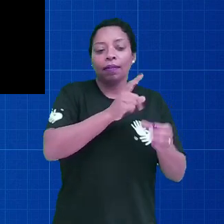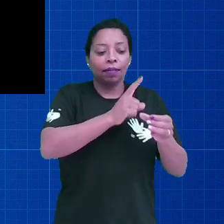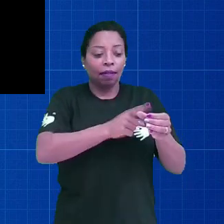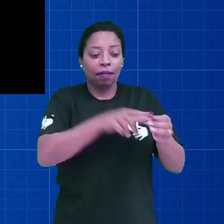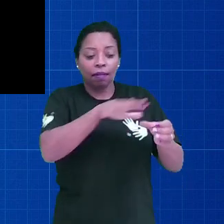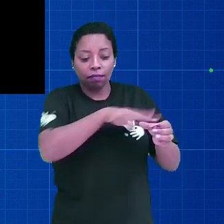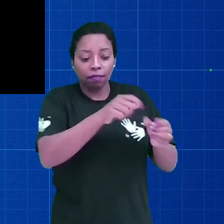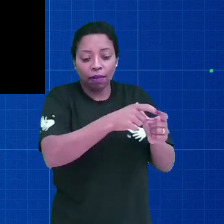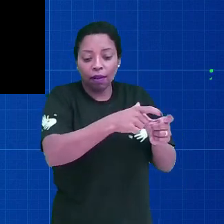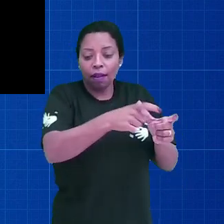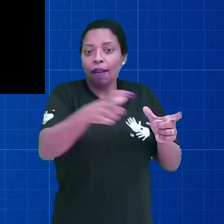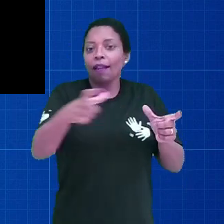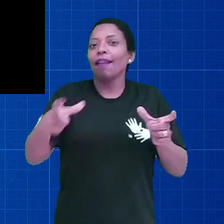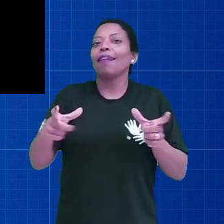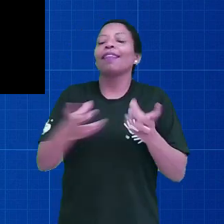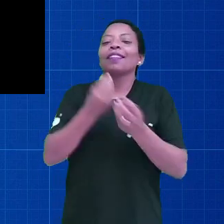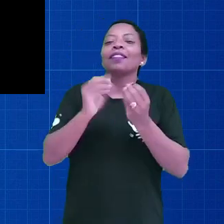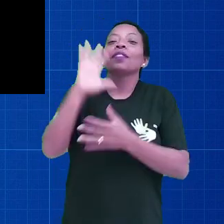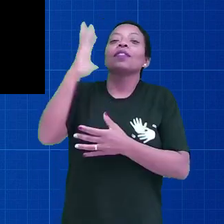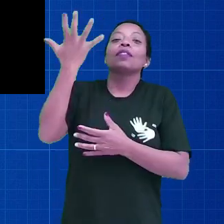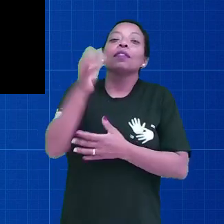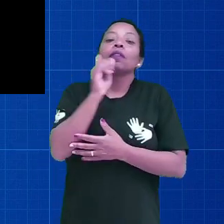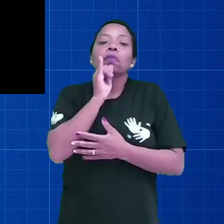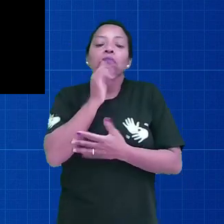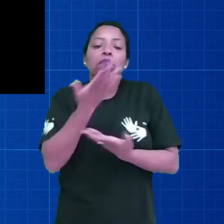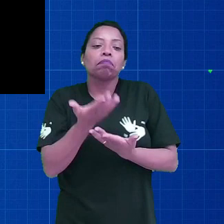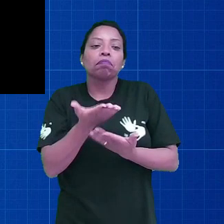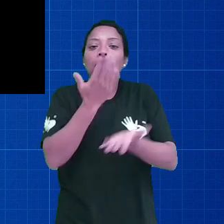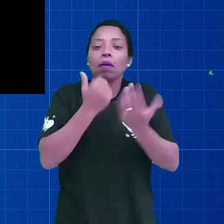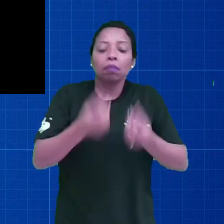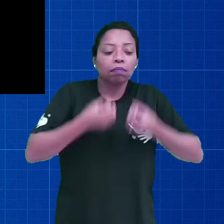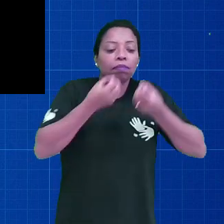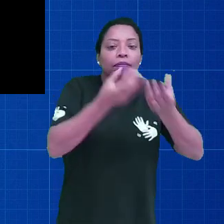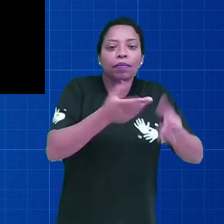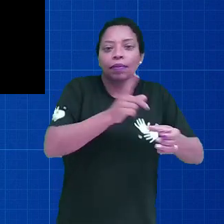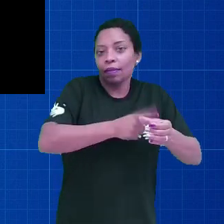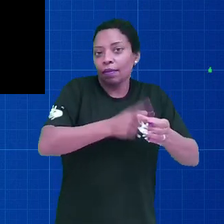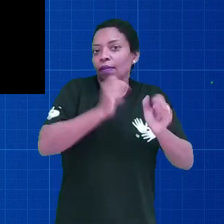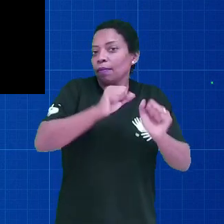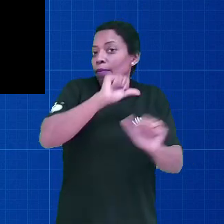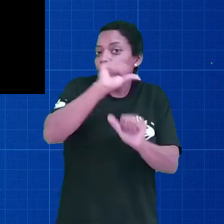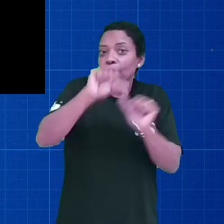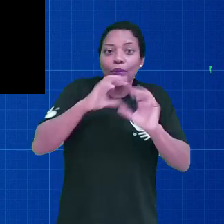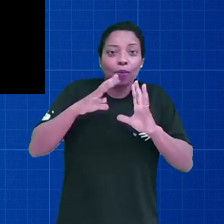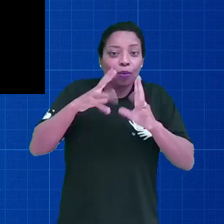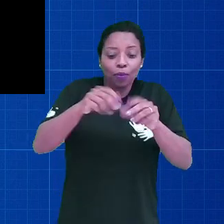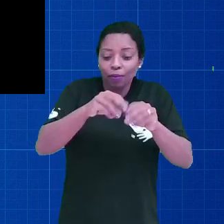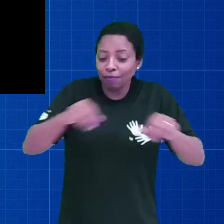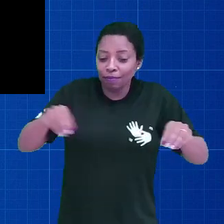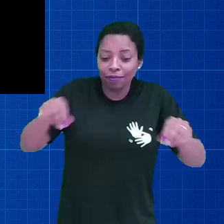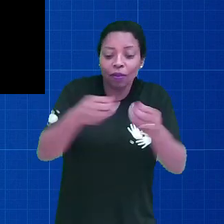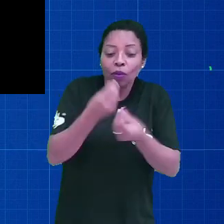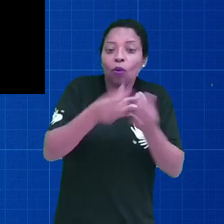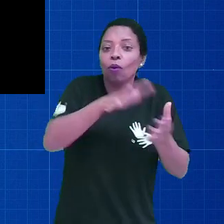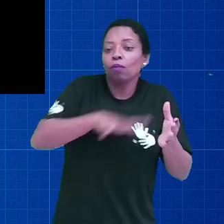para abastecer essa cidade com alimentos, por exemplo. Você está mudando todo o uso do solo desse ambiente.